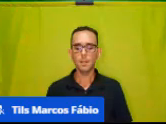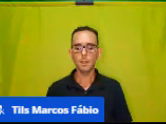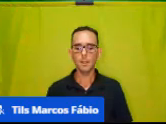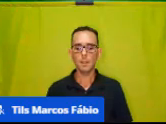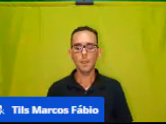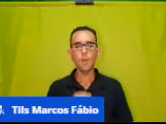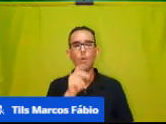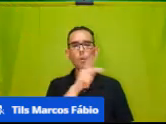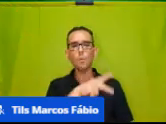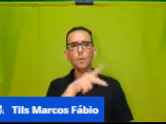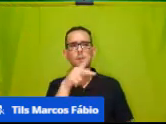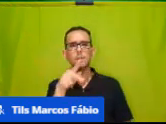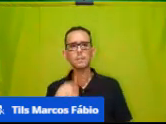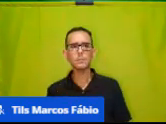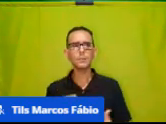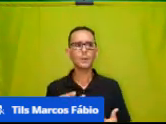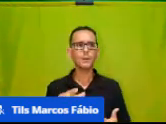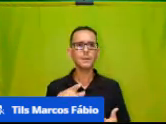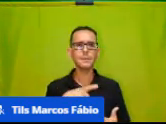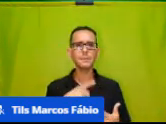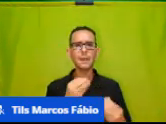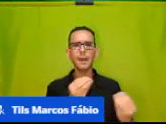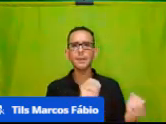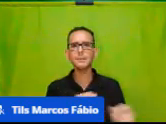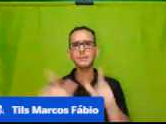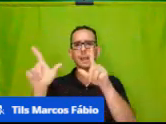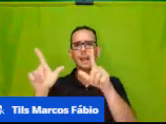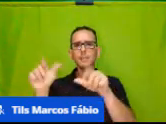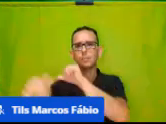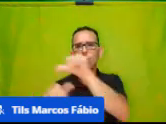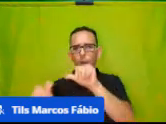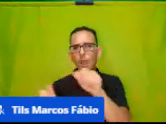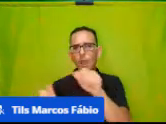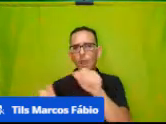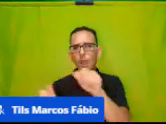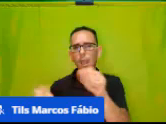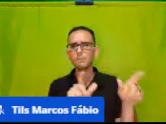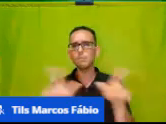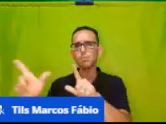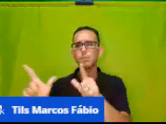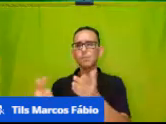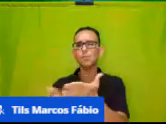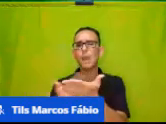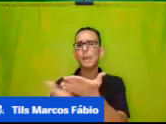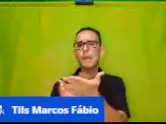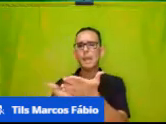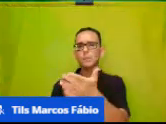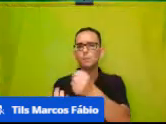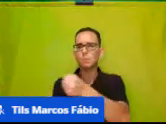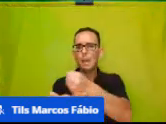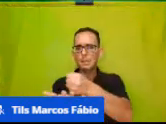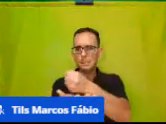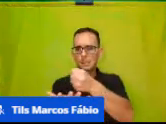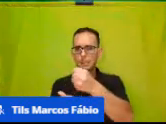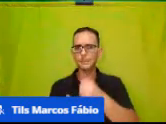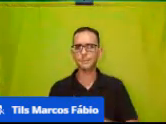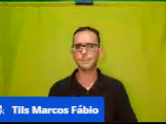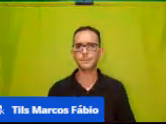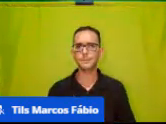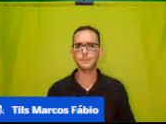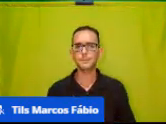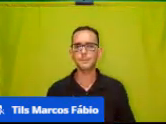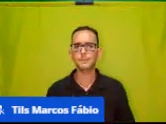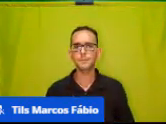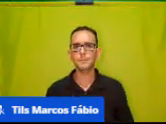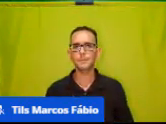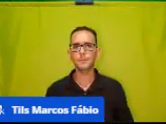professor que está passando os slides pode colocar para a gente nos cadernos base. Pode passar 2 slides, por